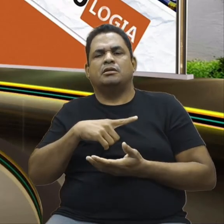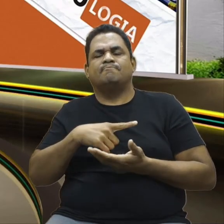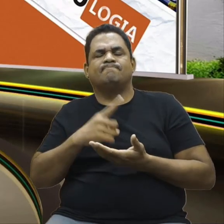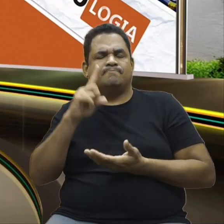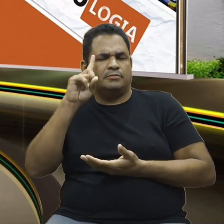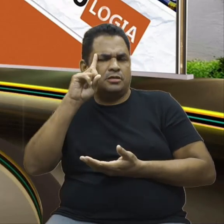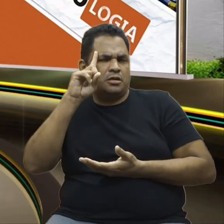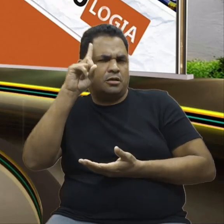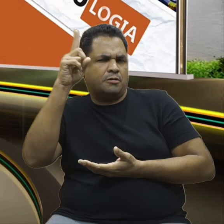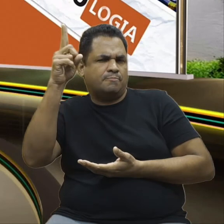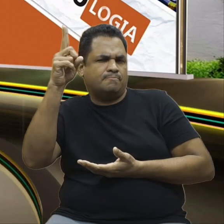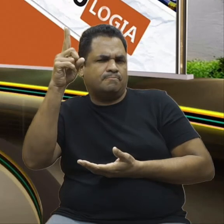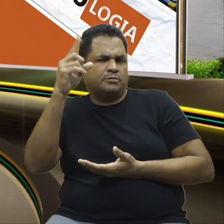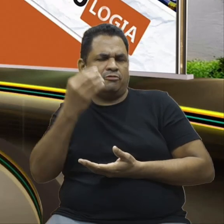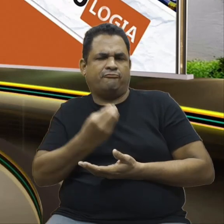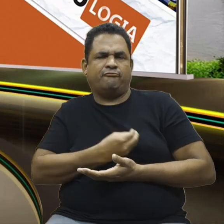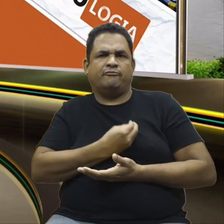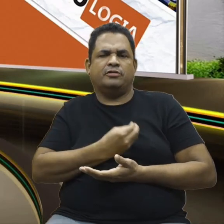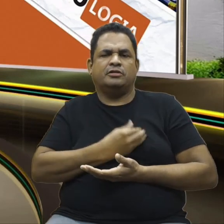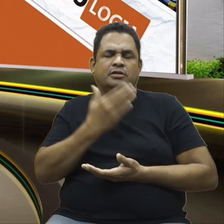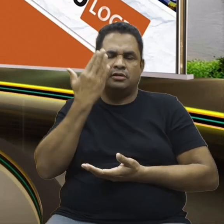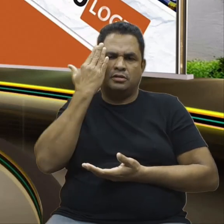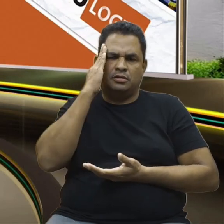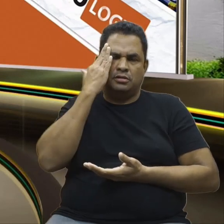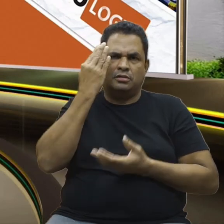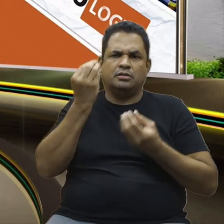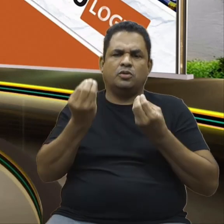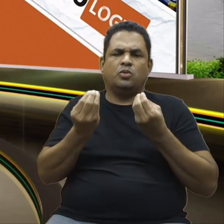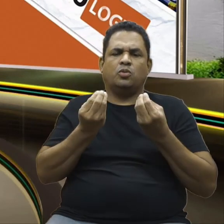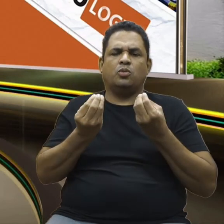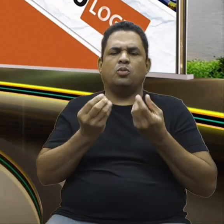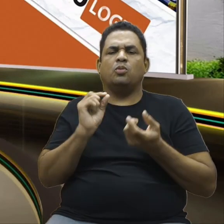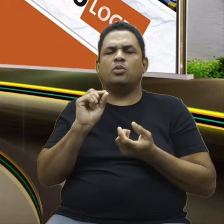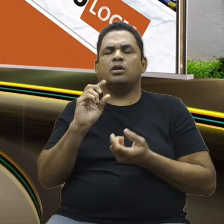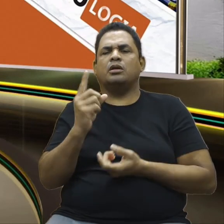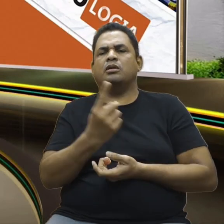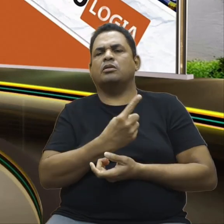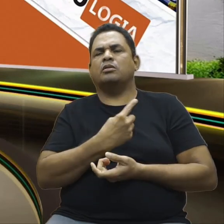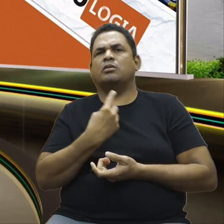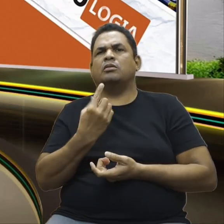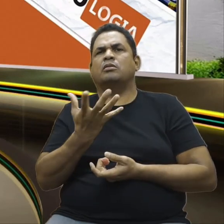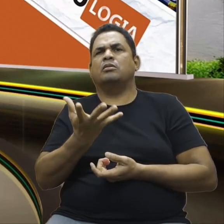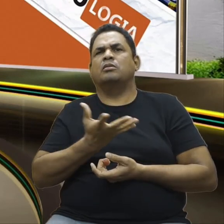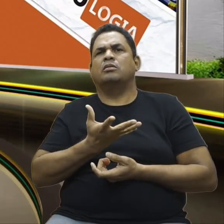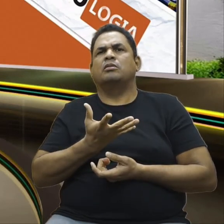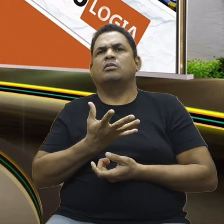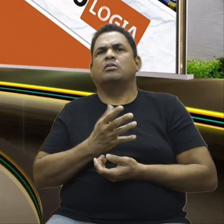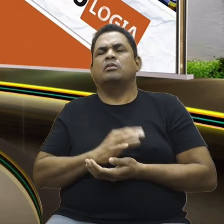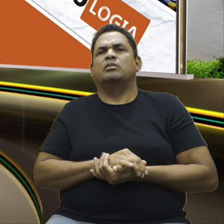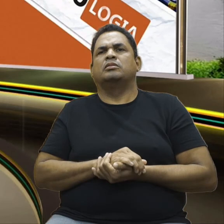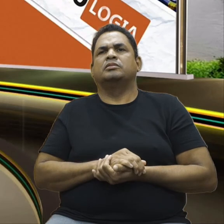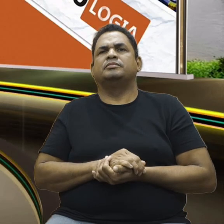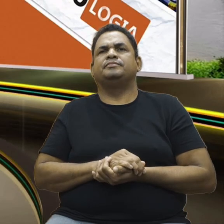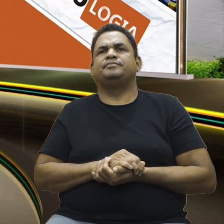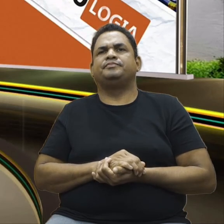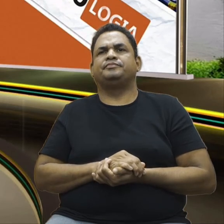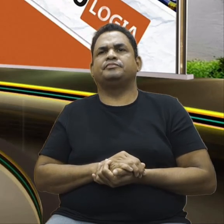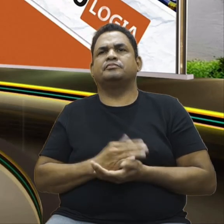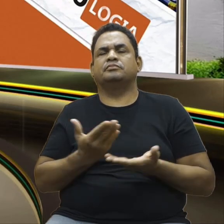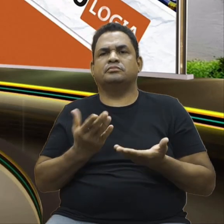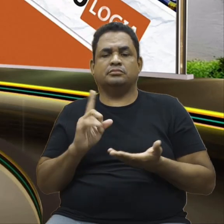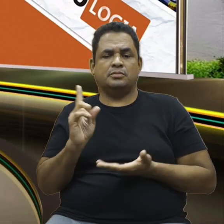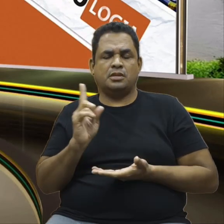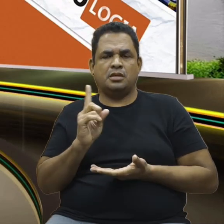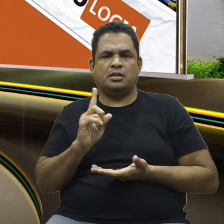gente tem que ter ideal e entendimento do que nós queremos que fosse melhor, nós queríamos que fosse melhor na sociedade. E não viver